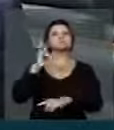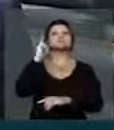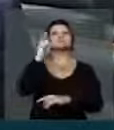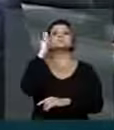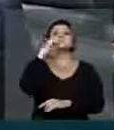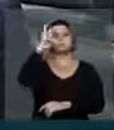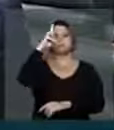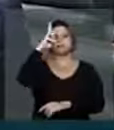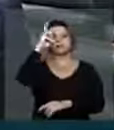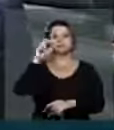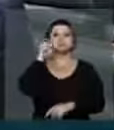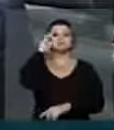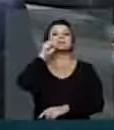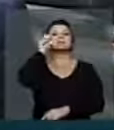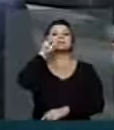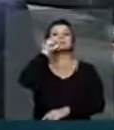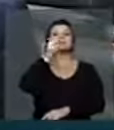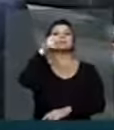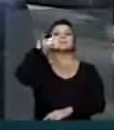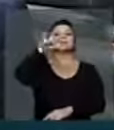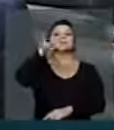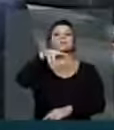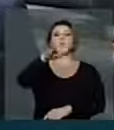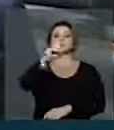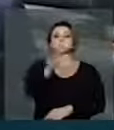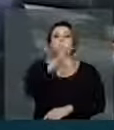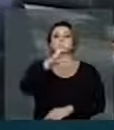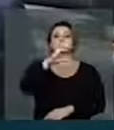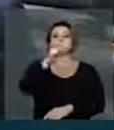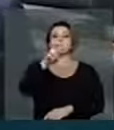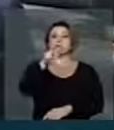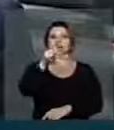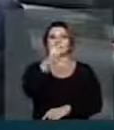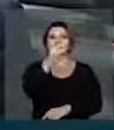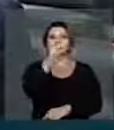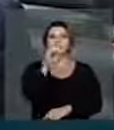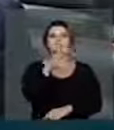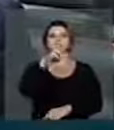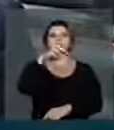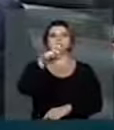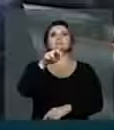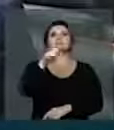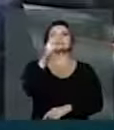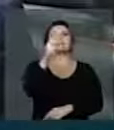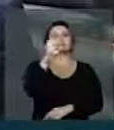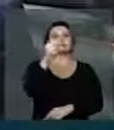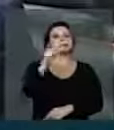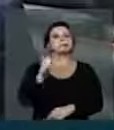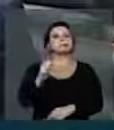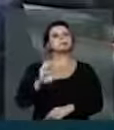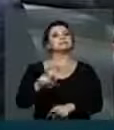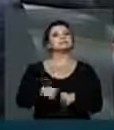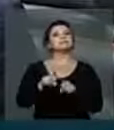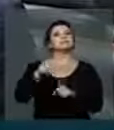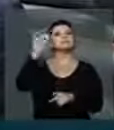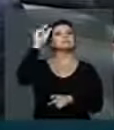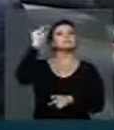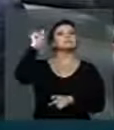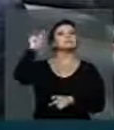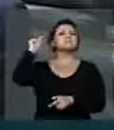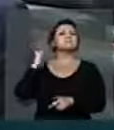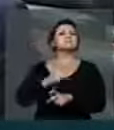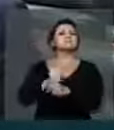falecido senador Antônio Carlos Magalhães, que lá atrás já advogava essa tese, porque há muitos anos, deputado Haroldo, Vossa Excelência, que já está nessa